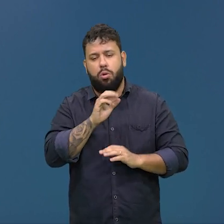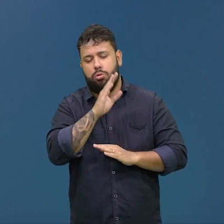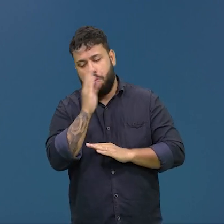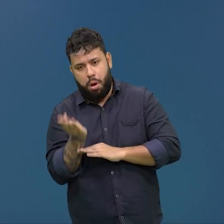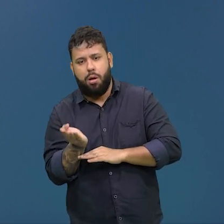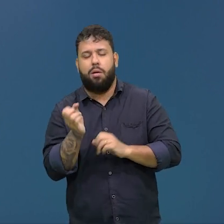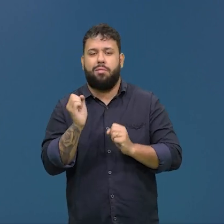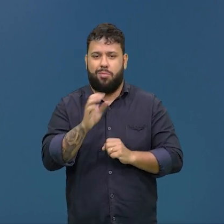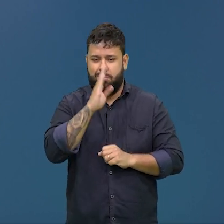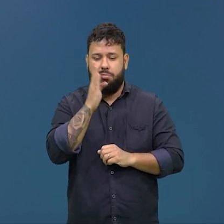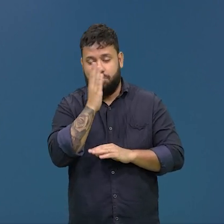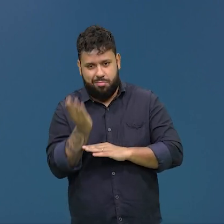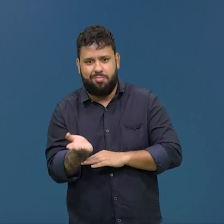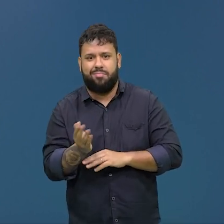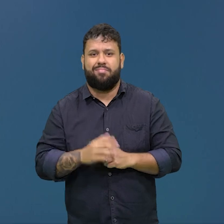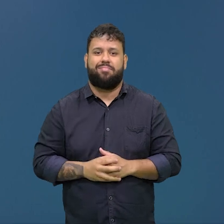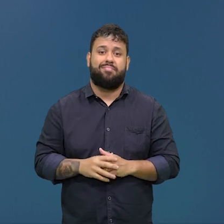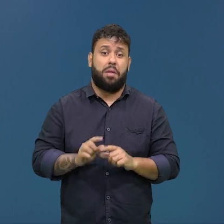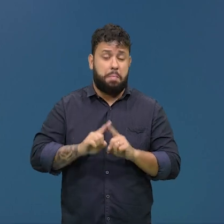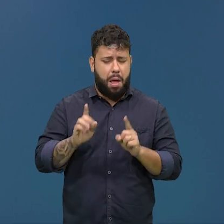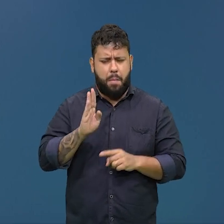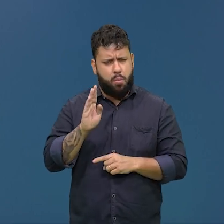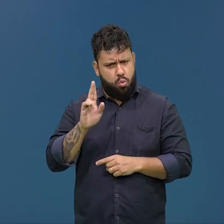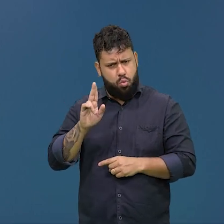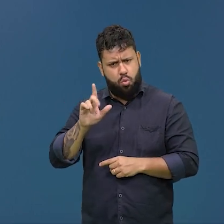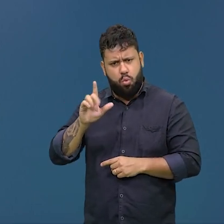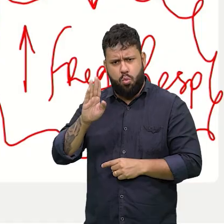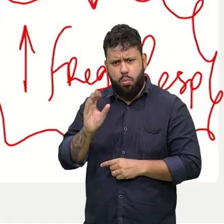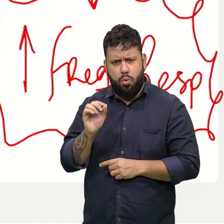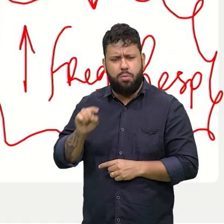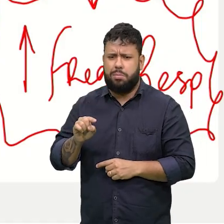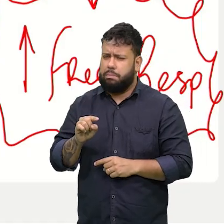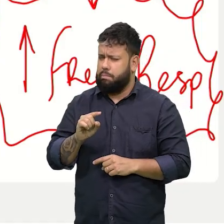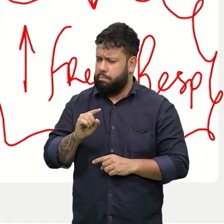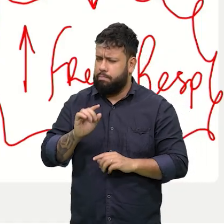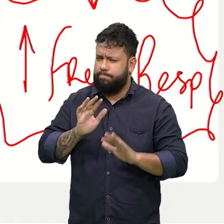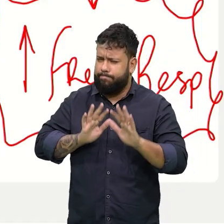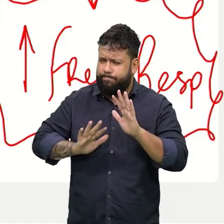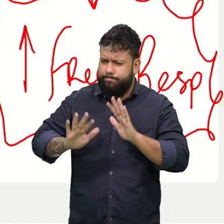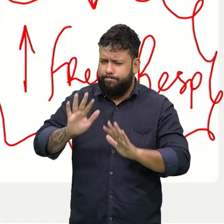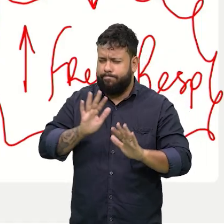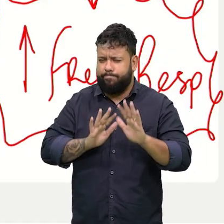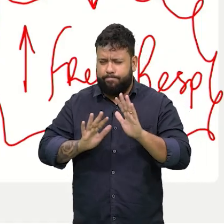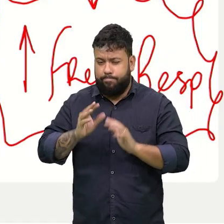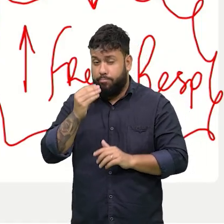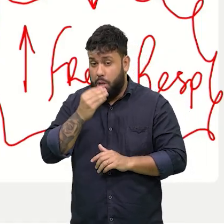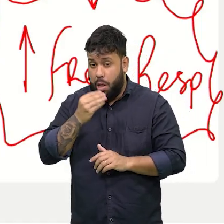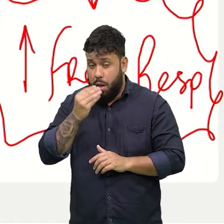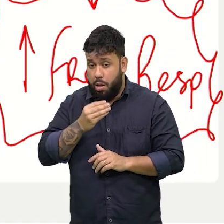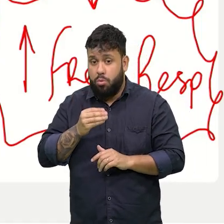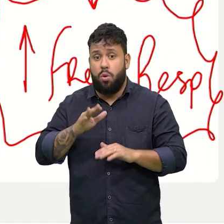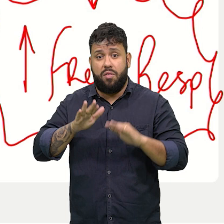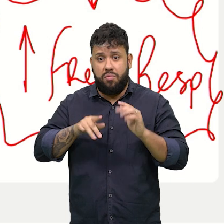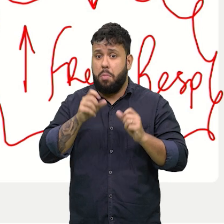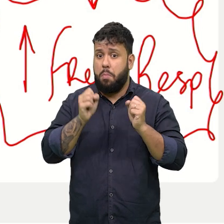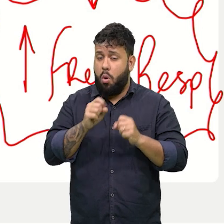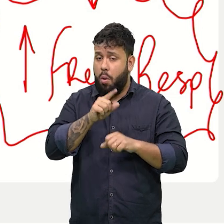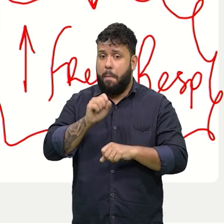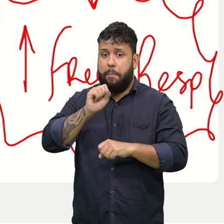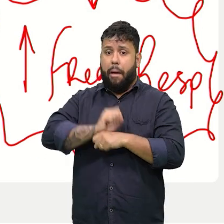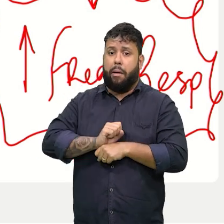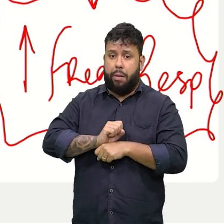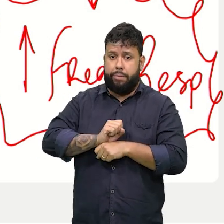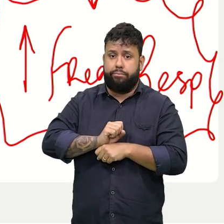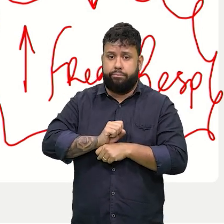não façam isso. Só que o bulbo é muito sensível. Então, algumas vezes, o bulbo pode parar de funcionar.